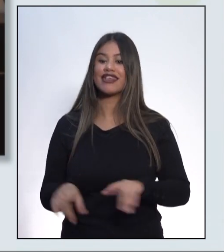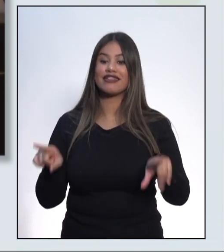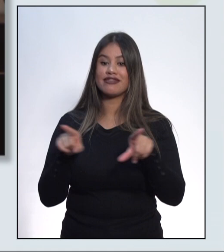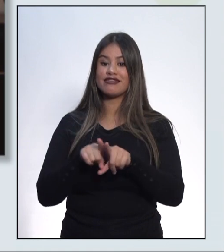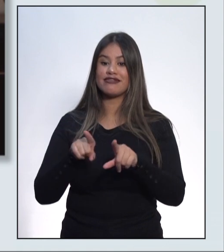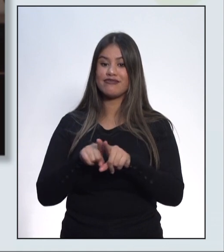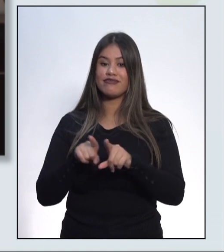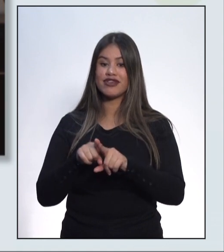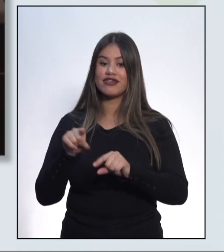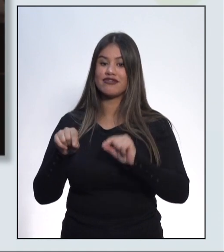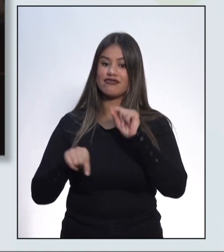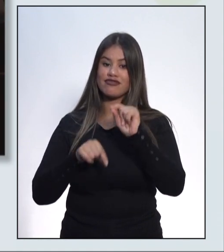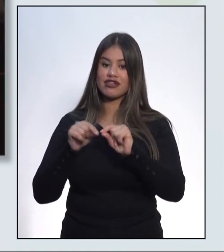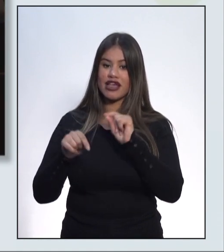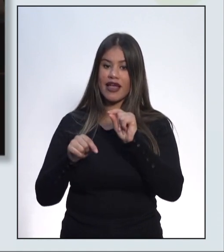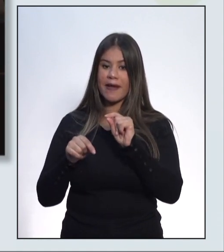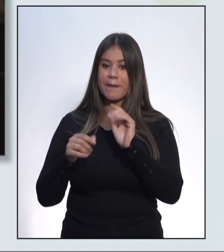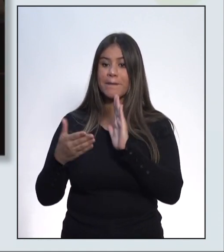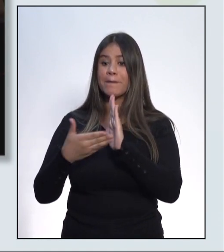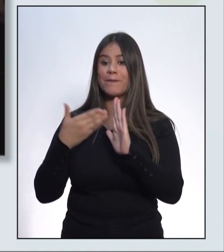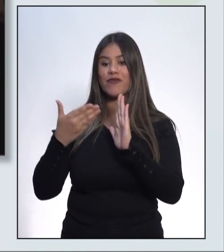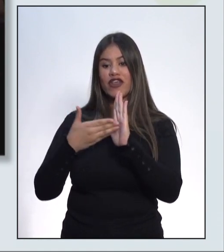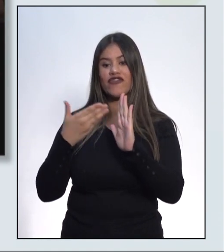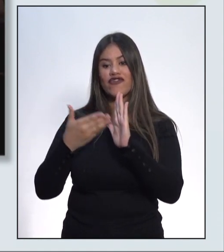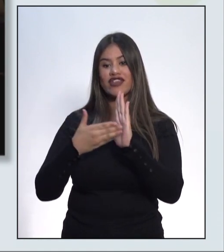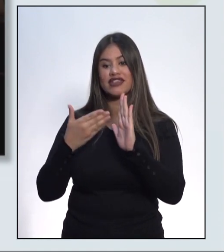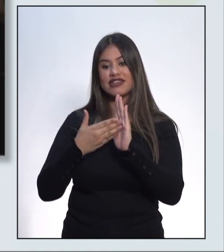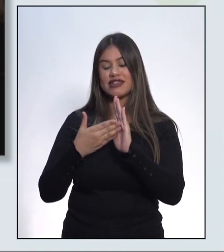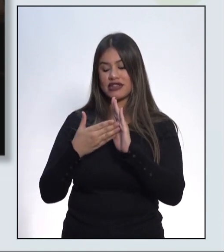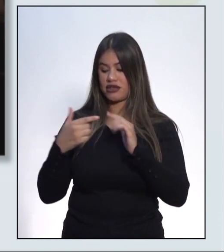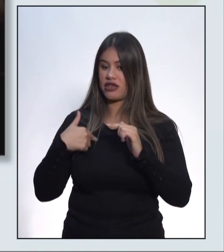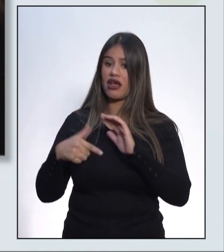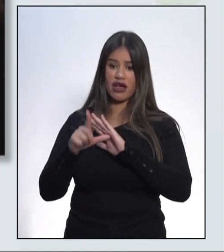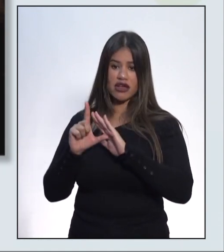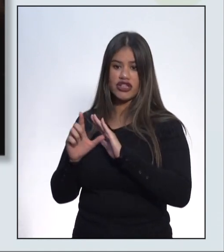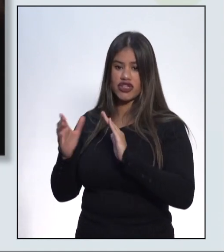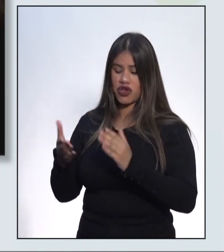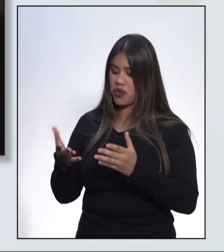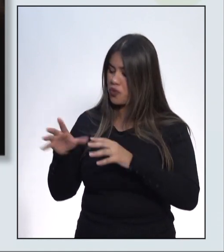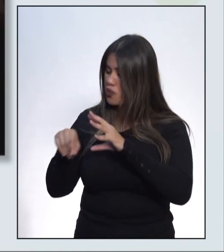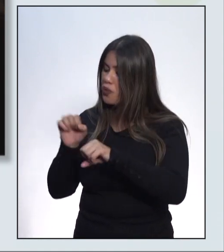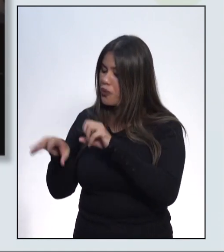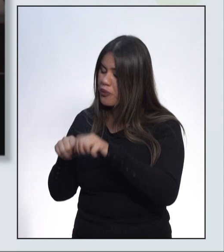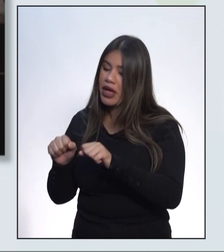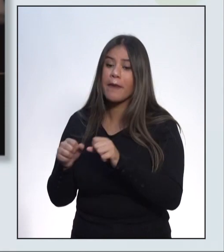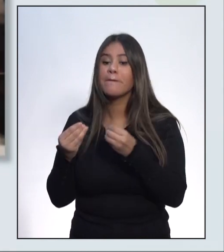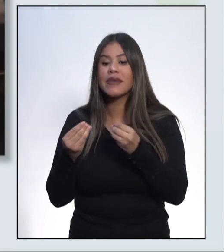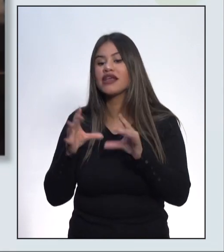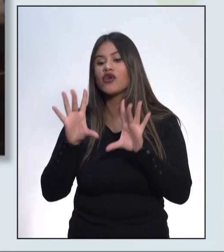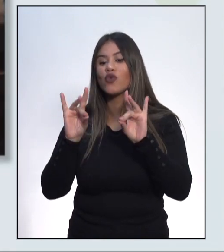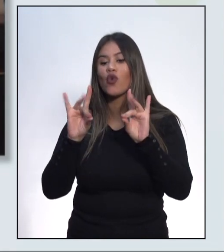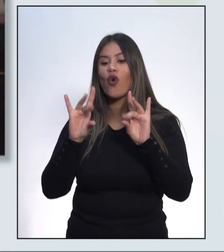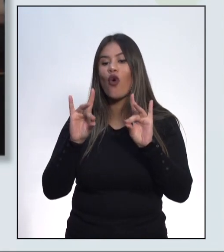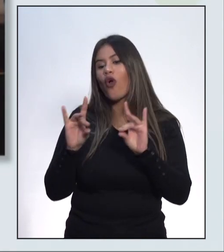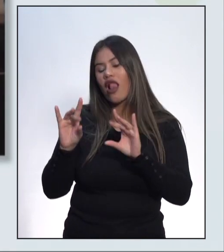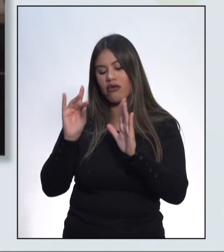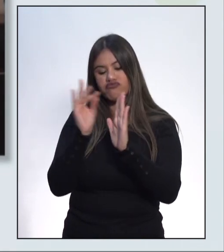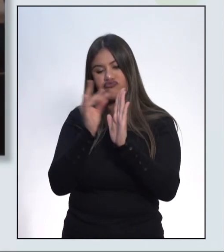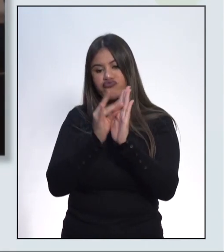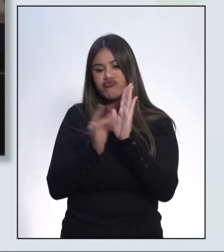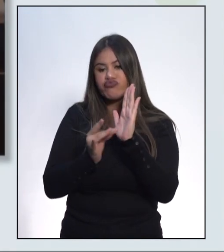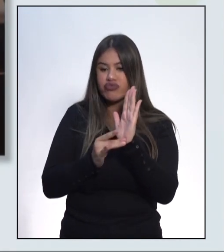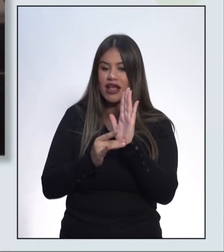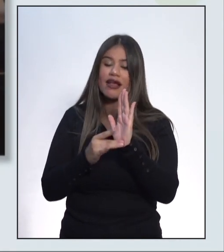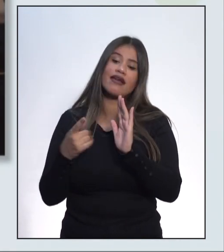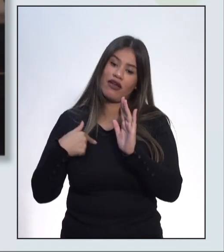também alguns recortes de revista que eu separei para fazer algumas colagens, que eu vou dar continuidade nesse